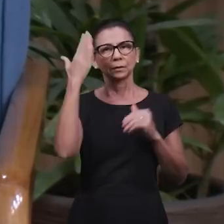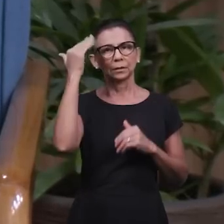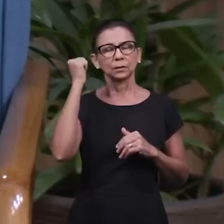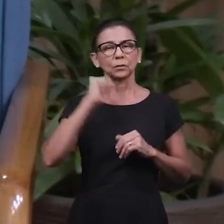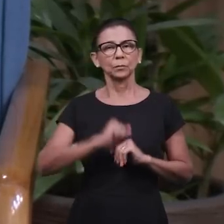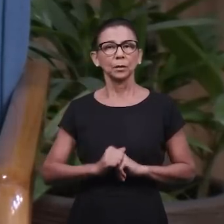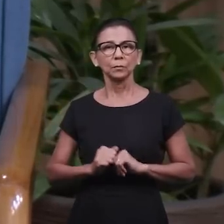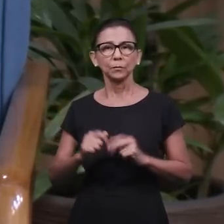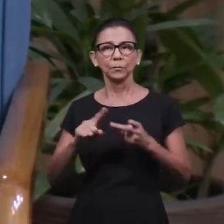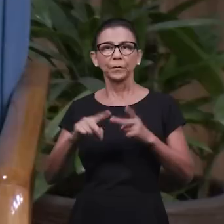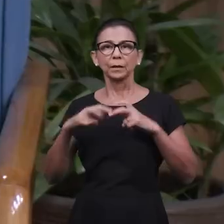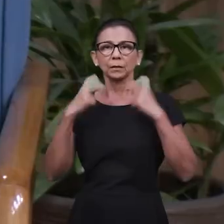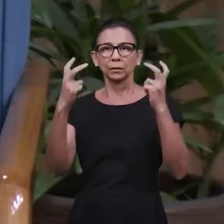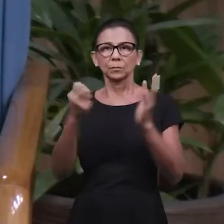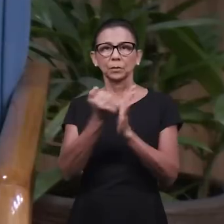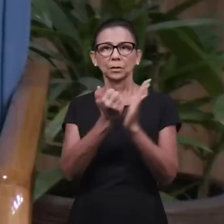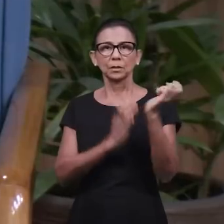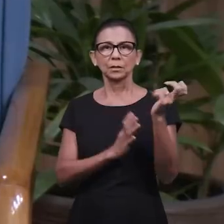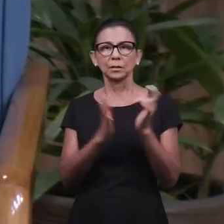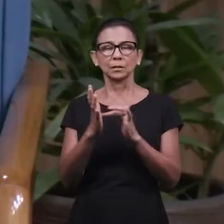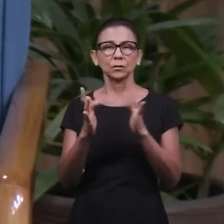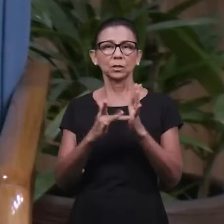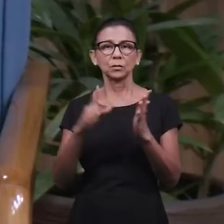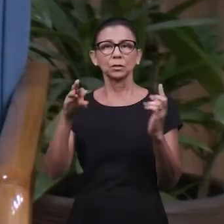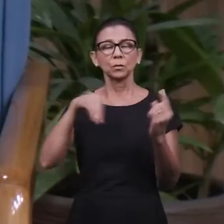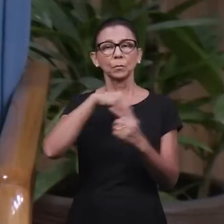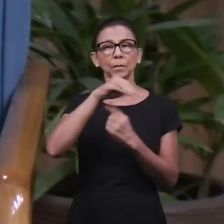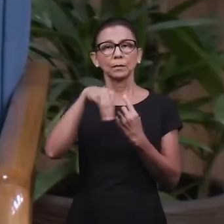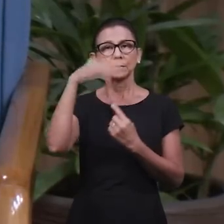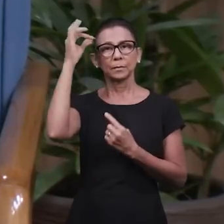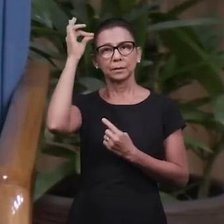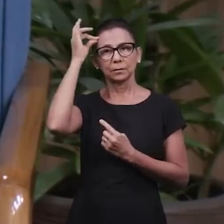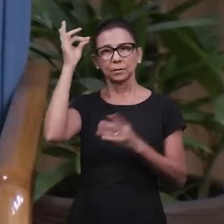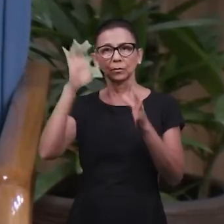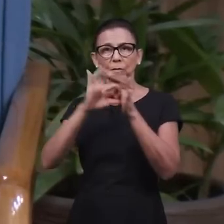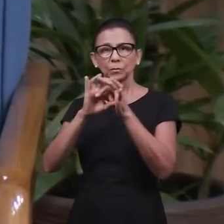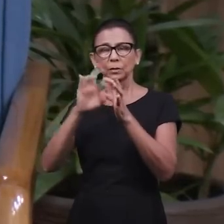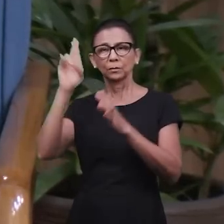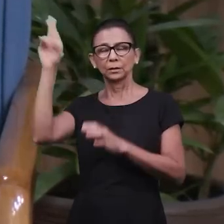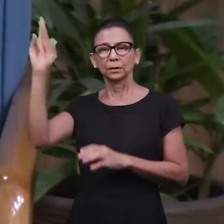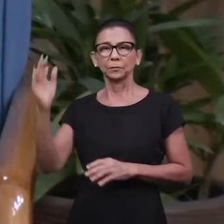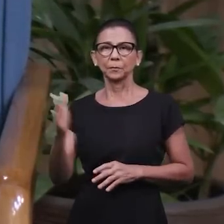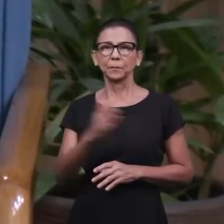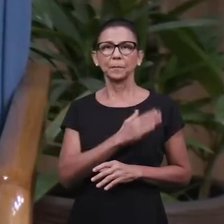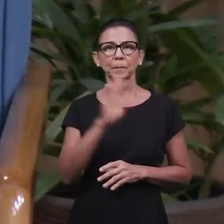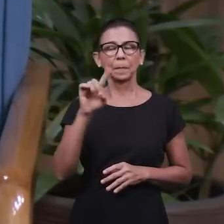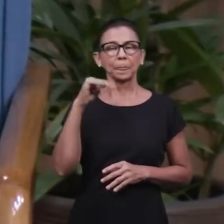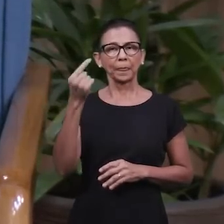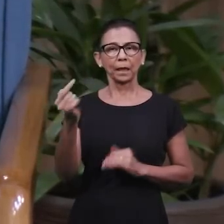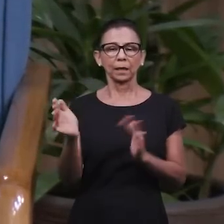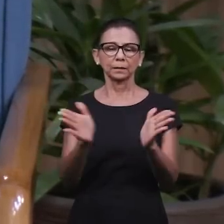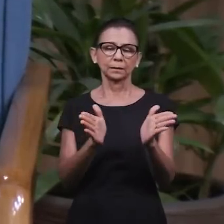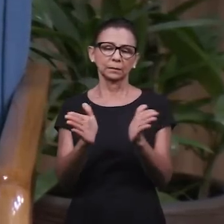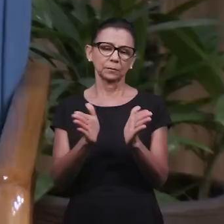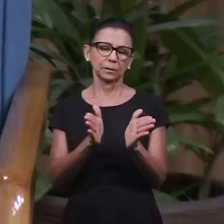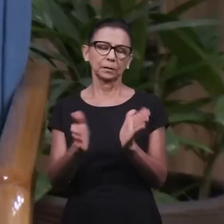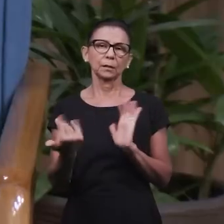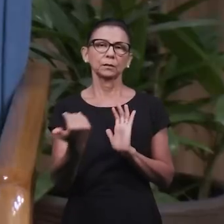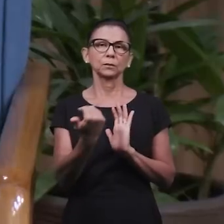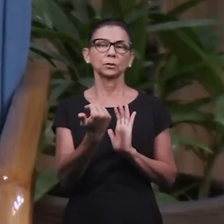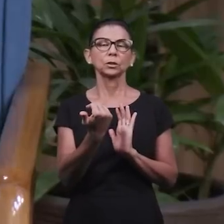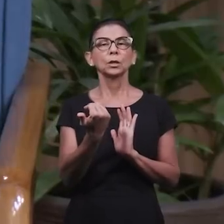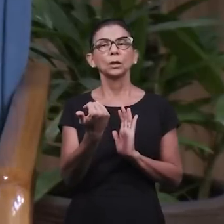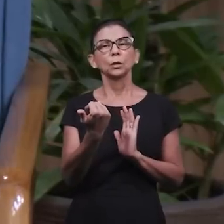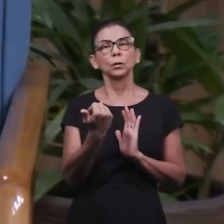pelo sangue de Jesus e as armas espirituais alcançadas na comunhão com o Senhor. Logo após, no quadro